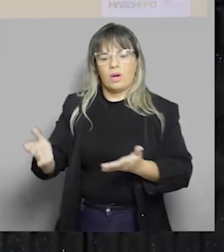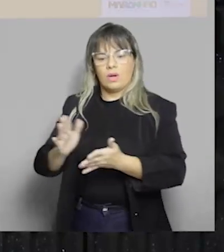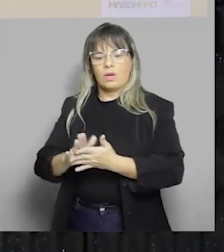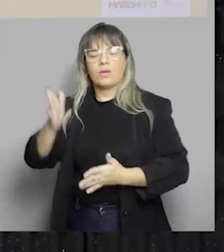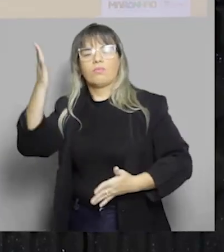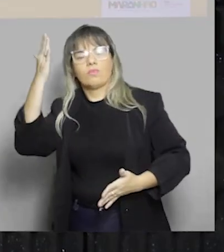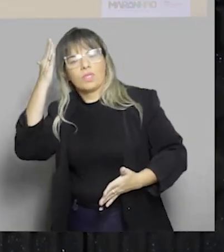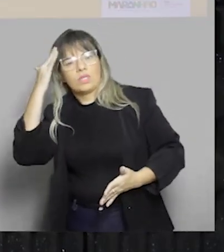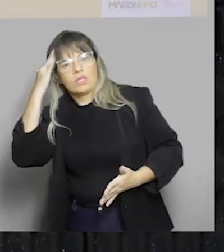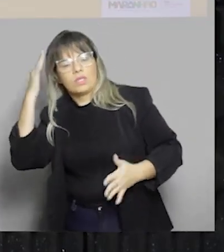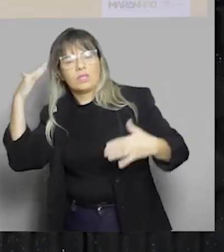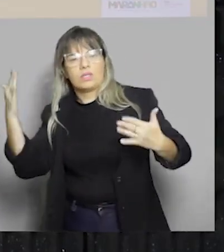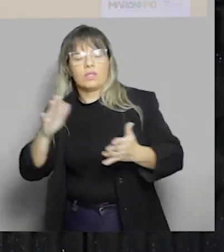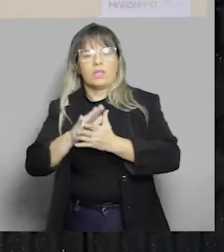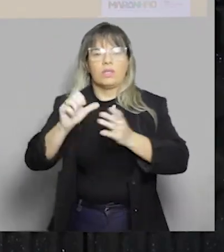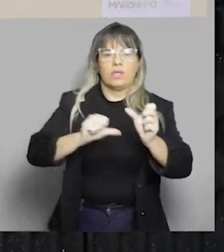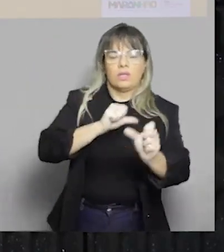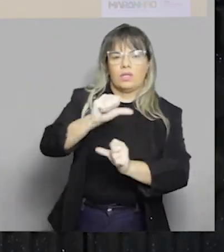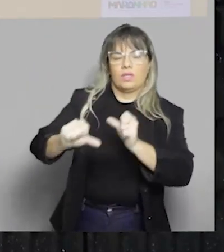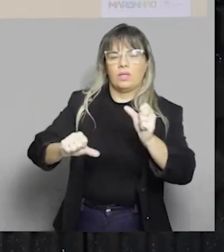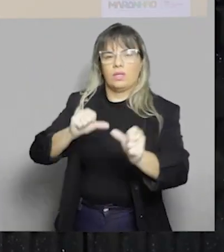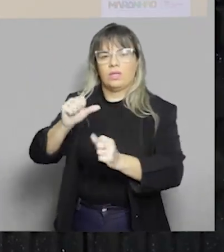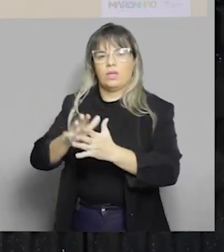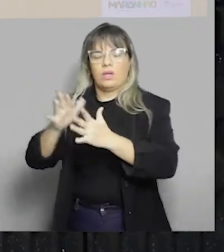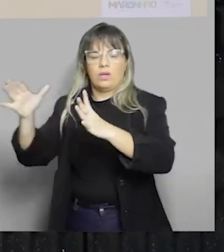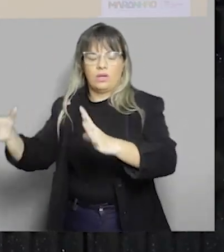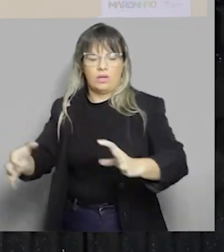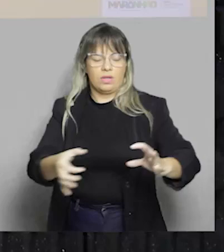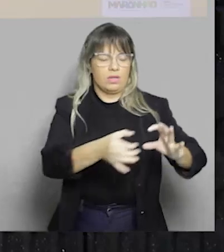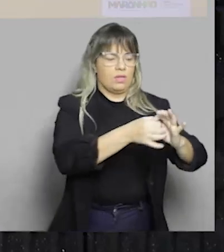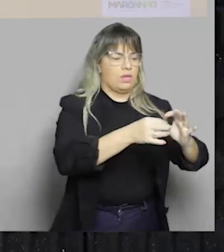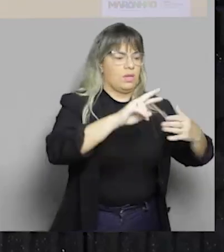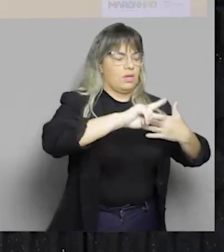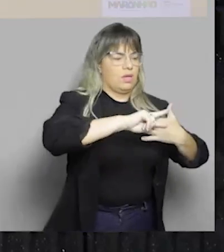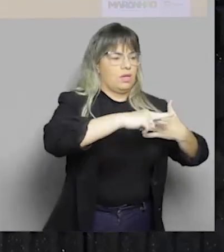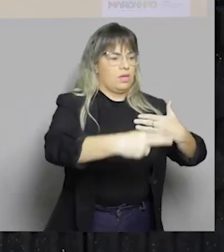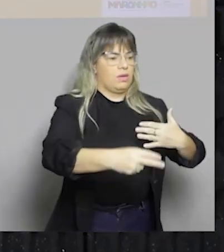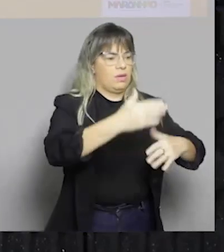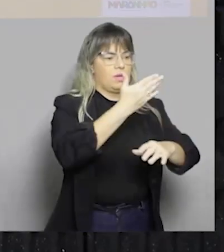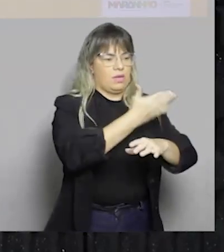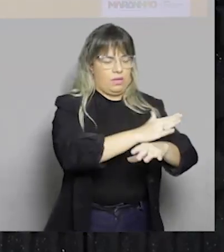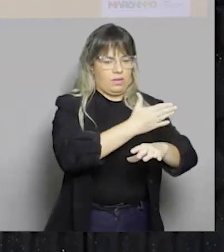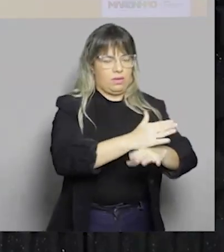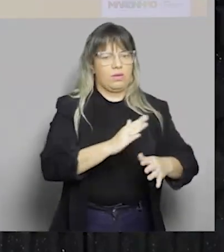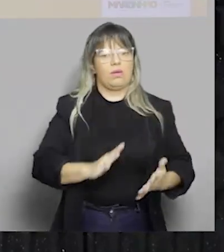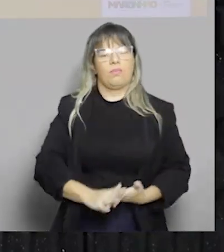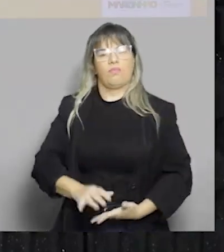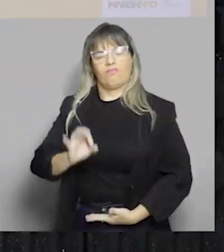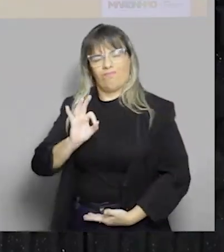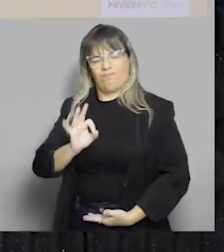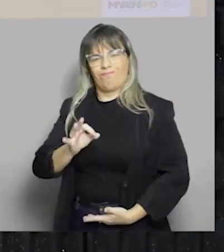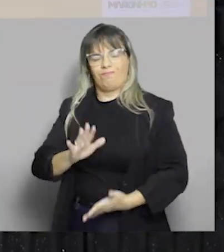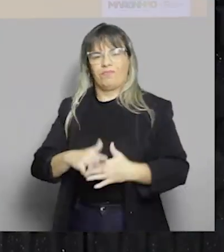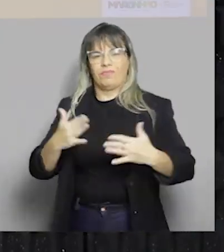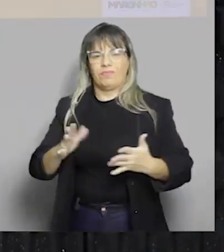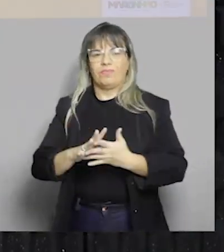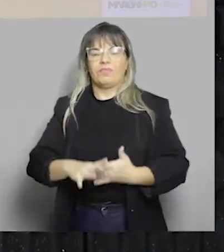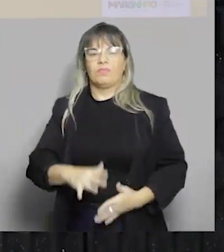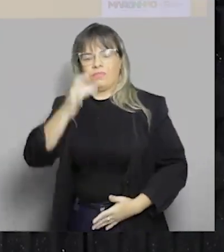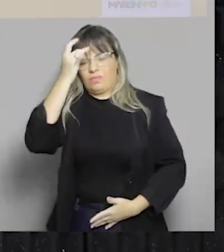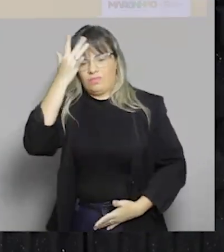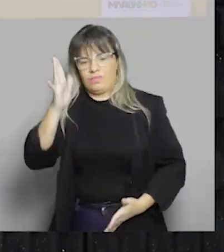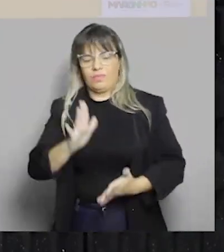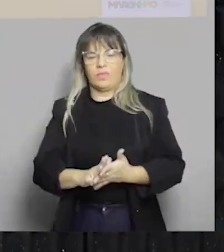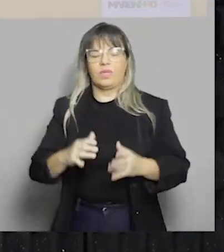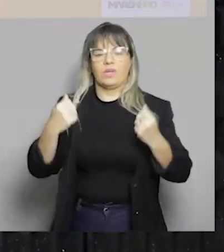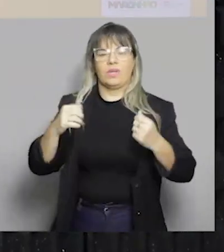as transformações e a partir dali eu vou ligar a consequência prática. Beleza? Fácil, né? Agora eu preciso